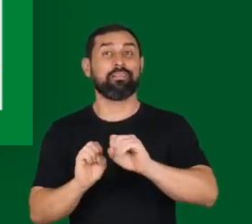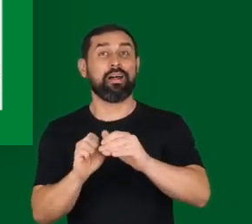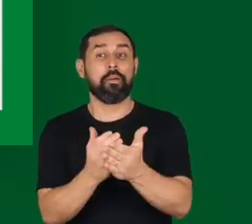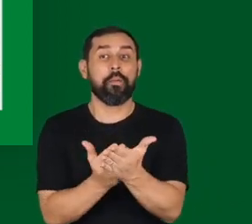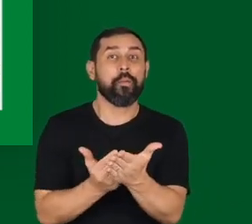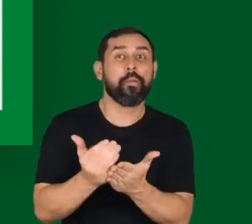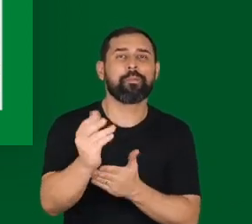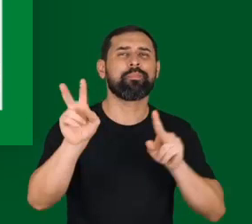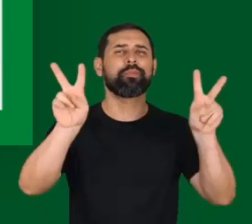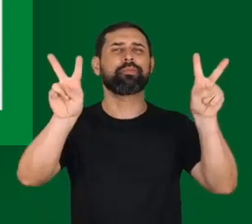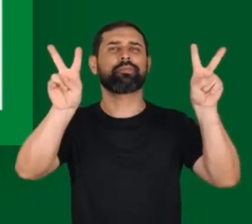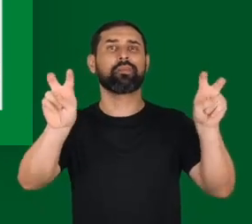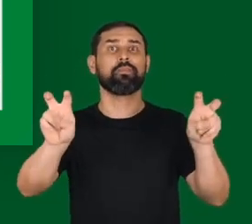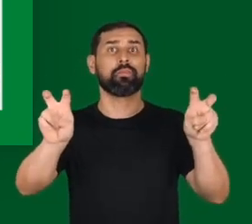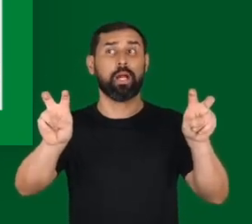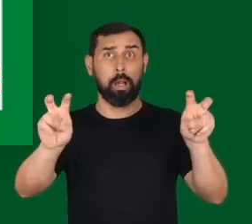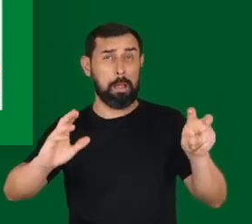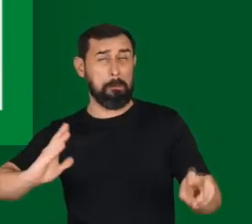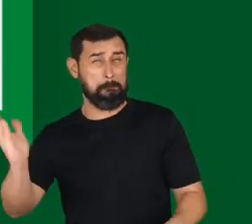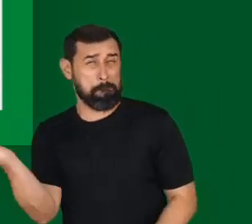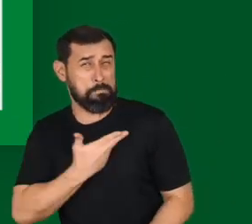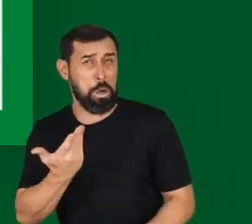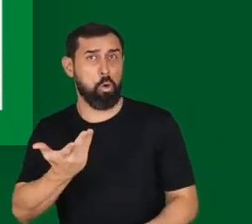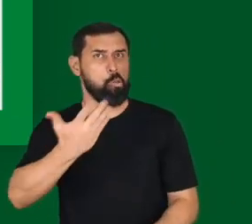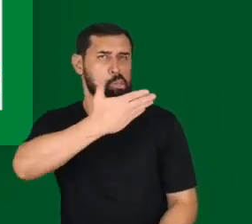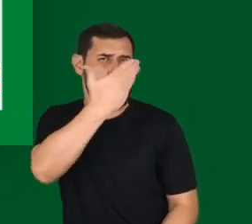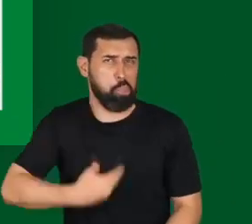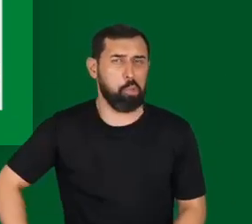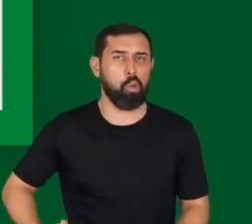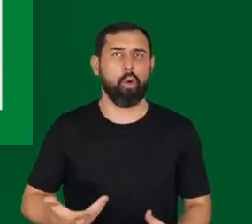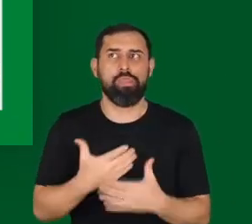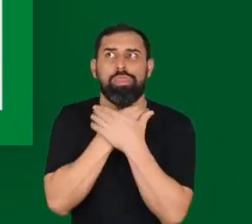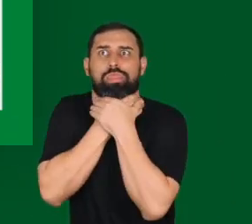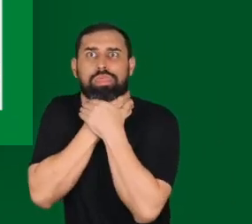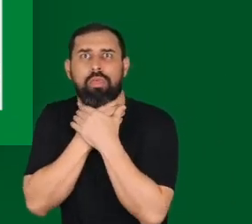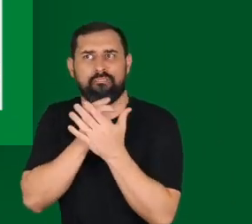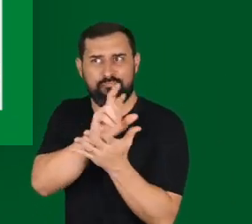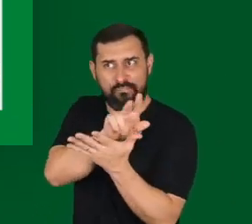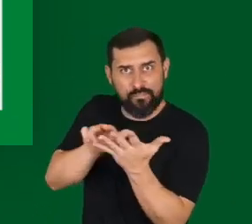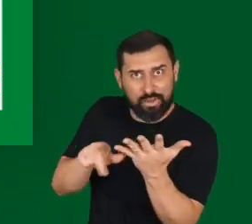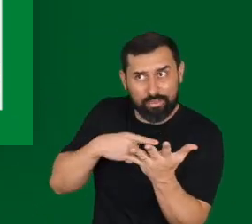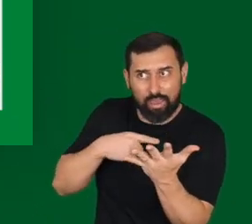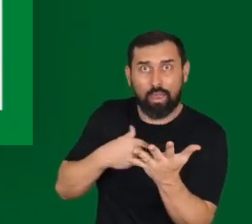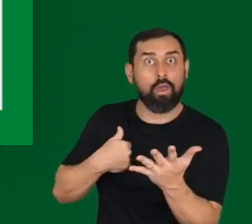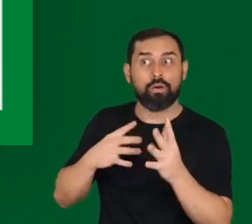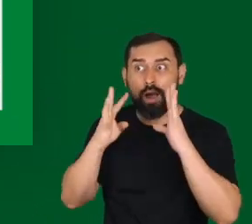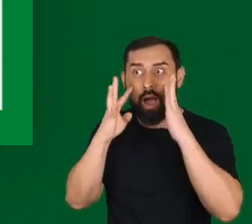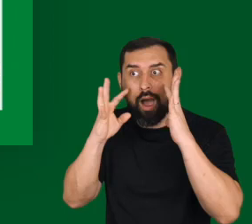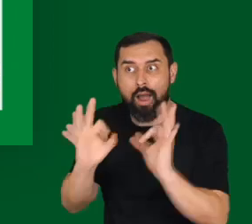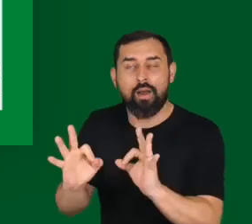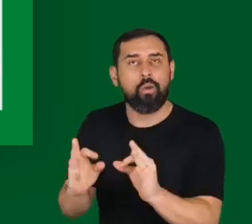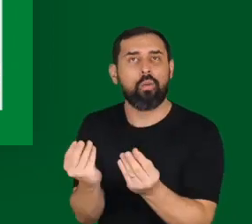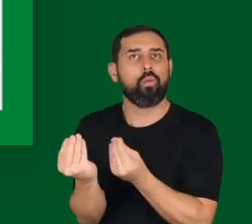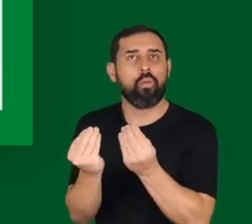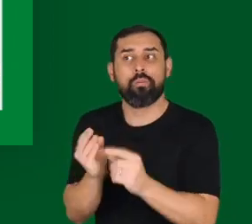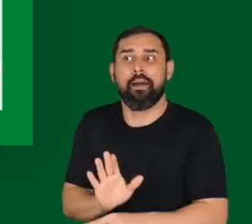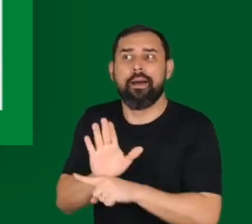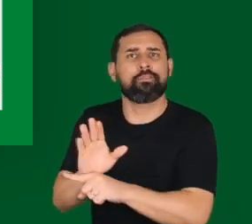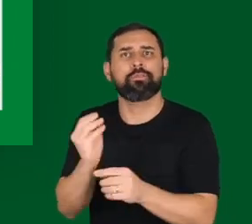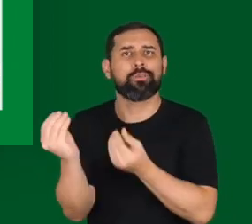dar início à nossa aula de atendimento no trauma na vítima pediátrica. Então, a gente vai falar um pouquinho